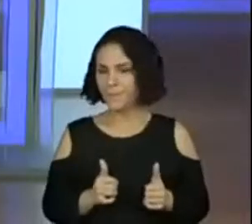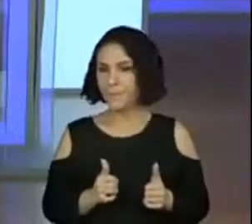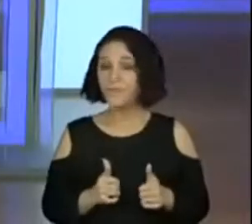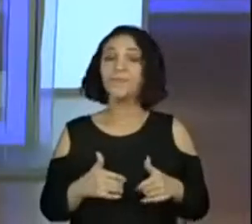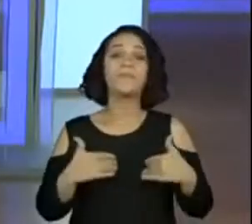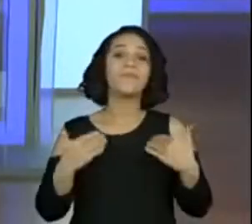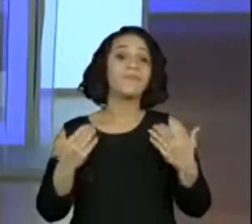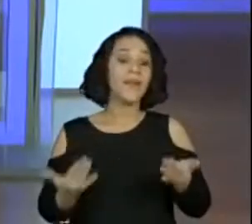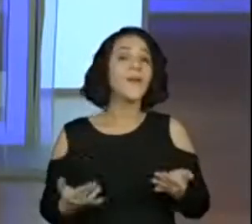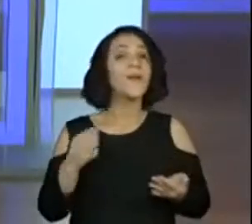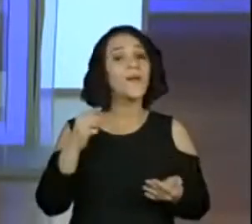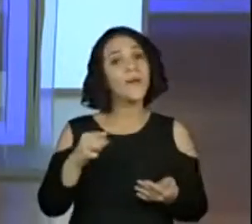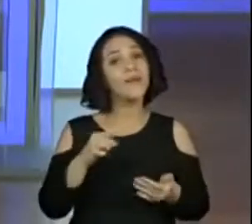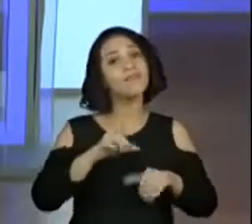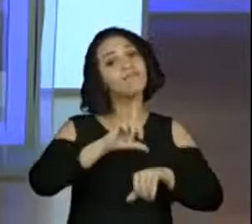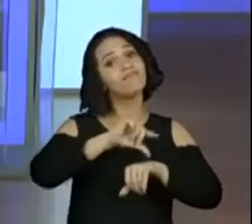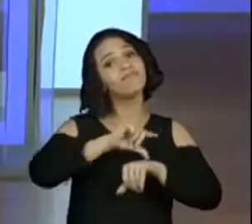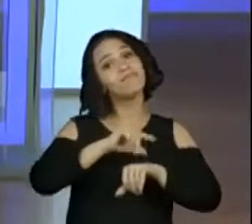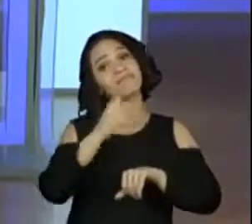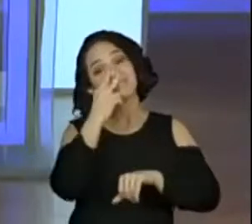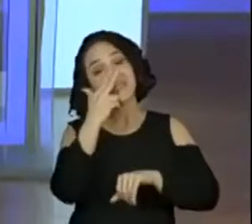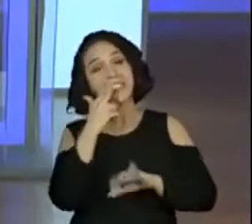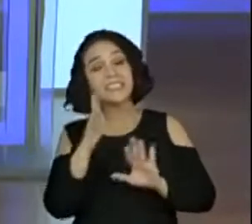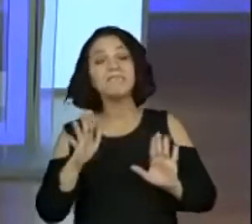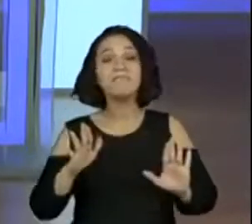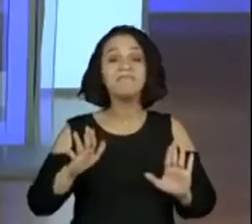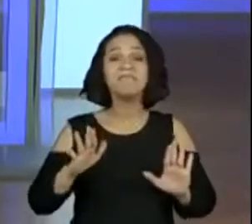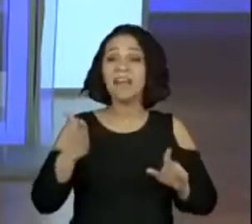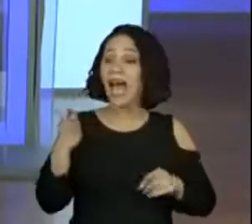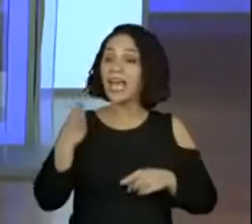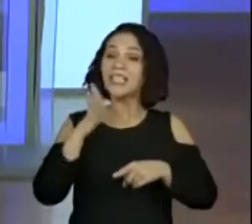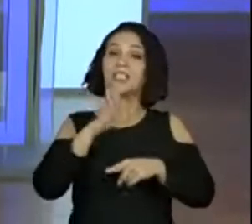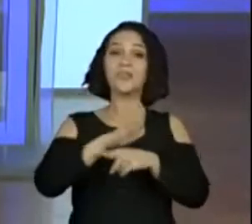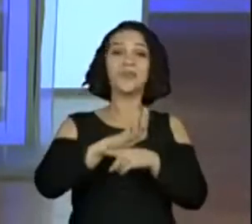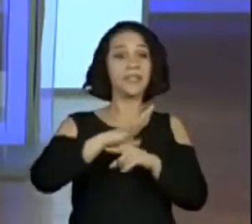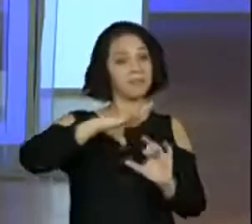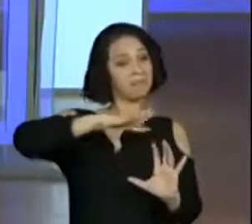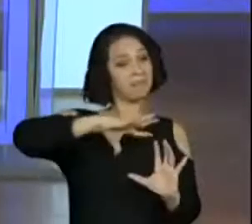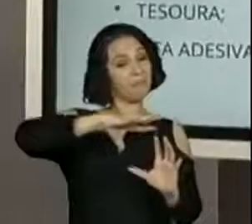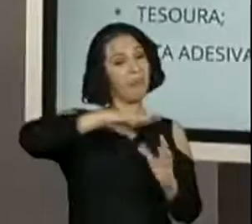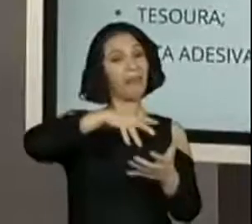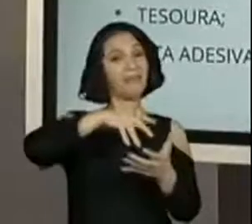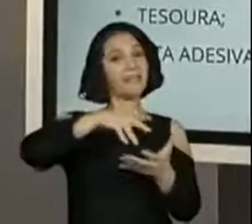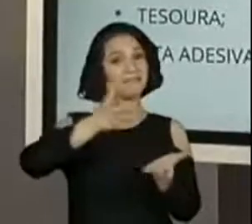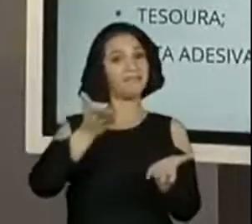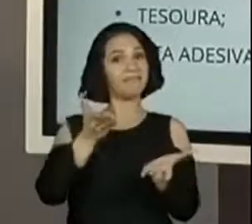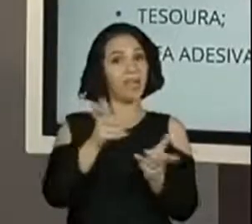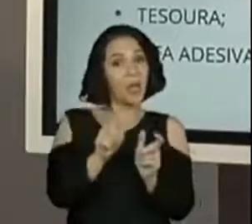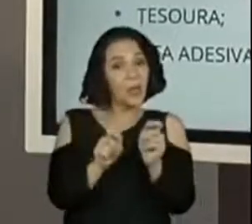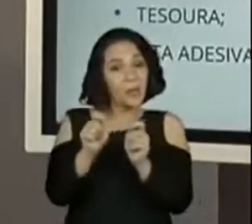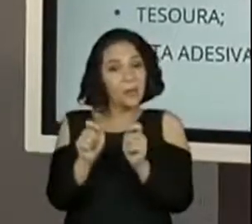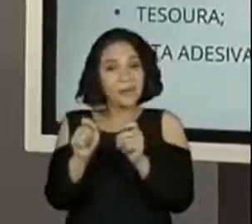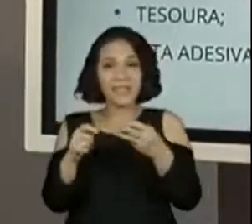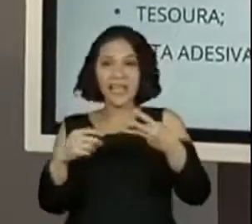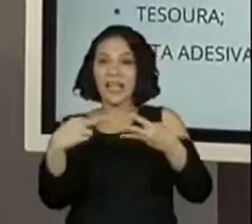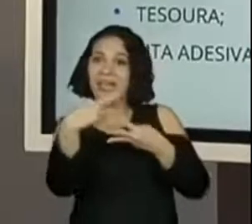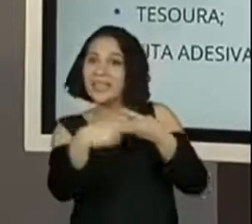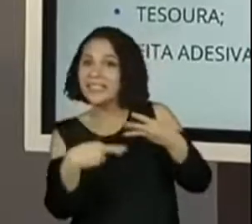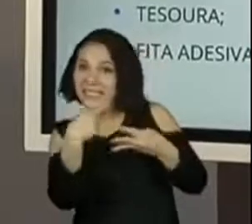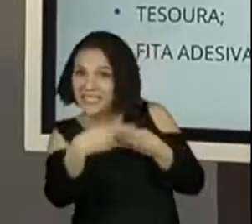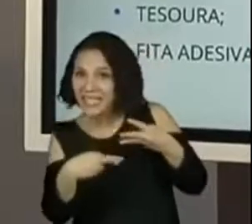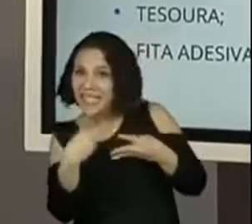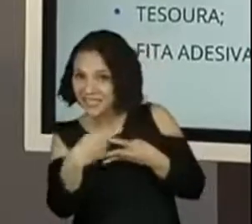é um relógio sustentável, professora Fran. Ecologicamente correto, tá bom? Porque vocês podem